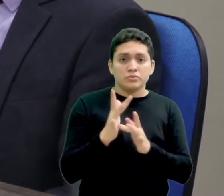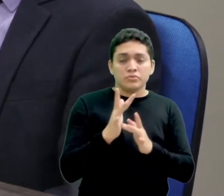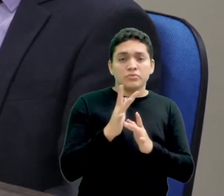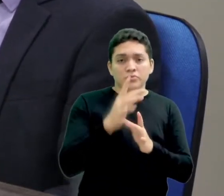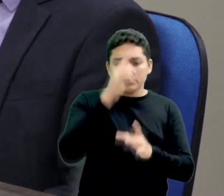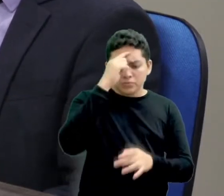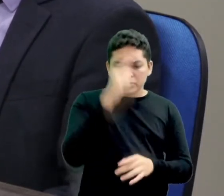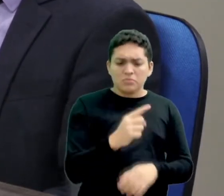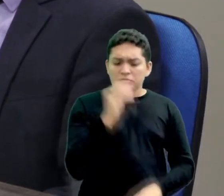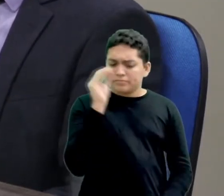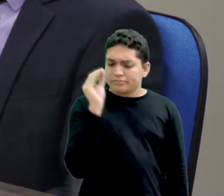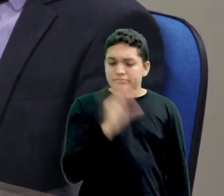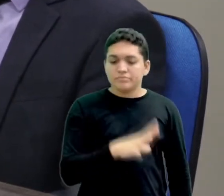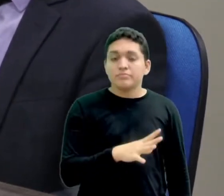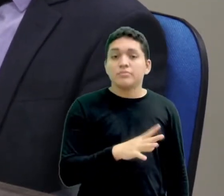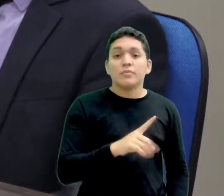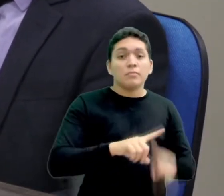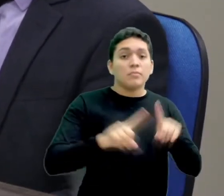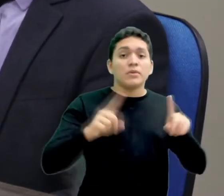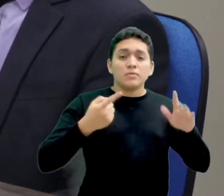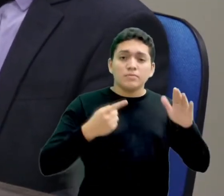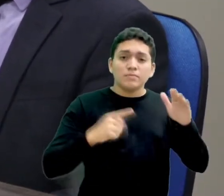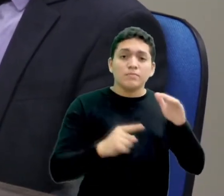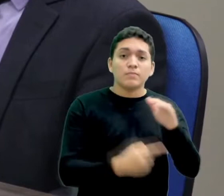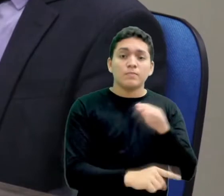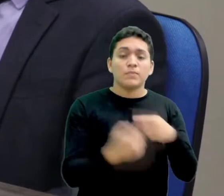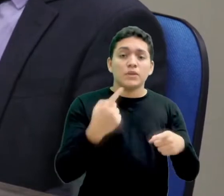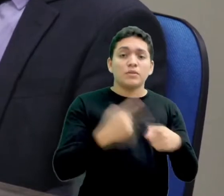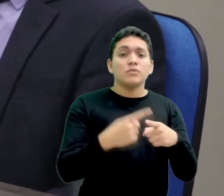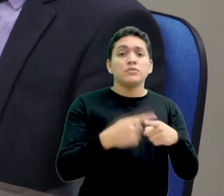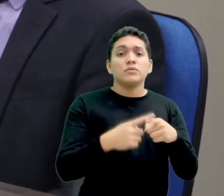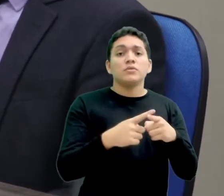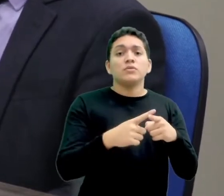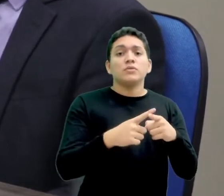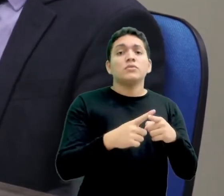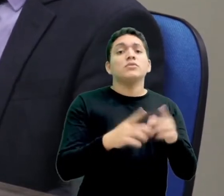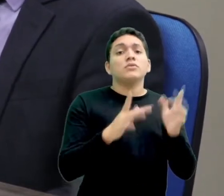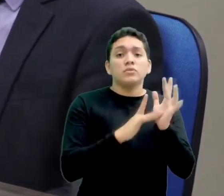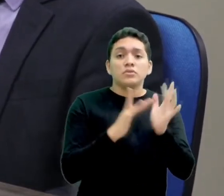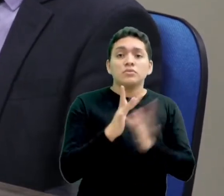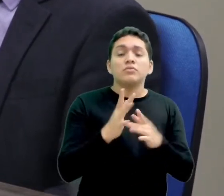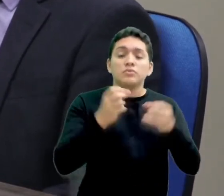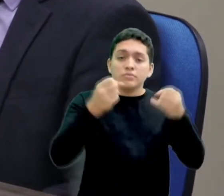não desprezou, mas ele aprofundou, porque o Senhor Jesus, ele fala assim: